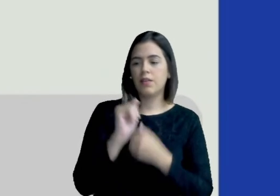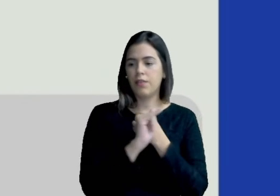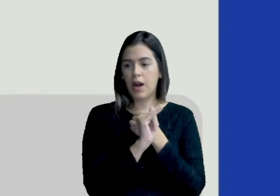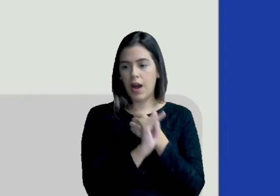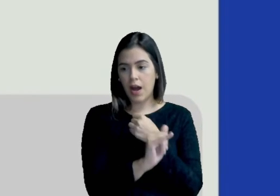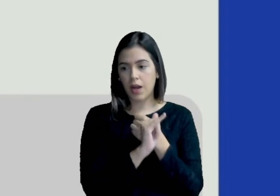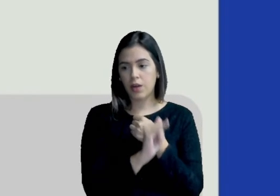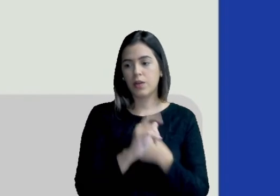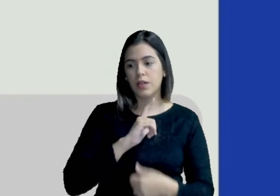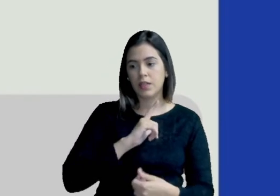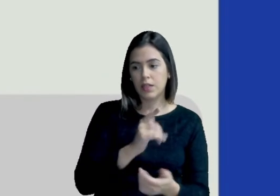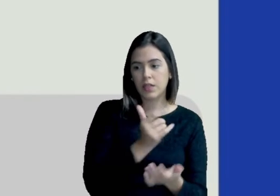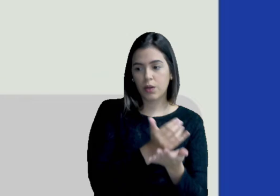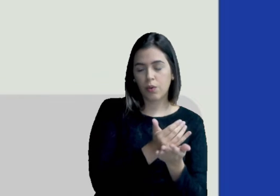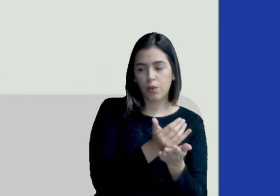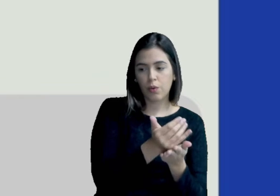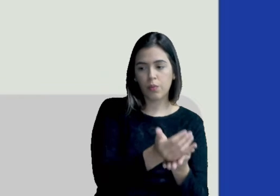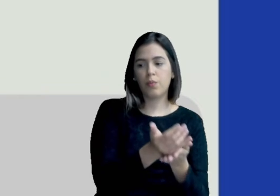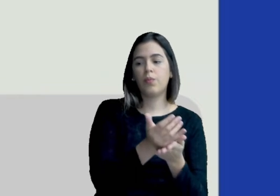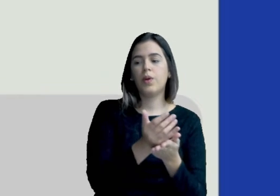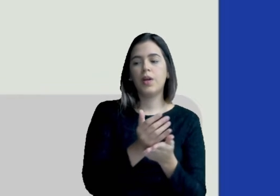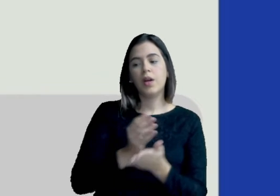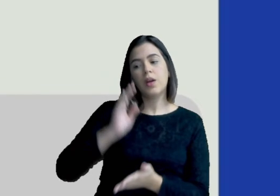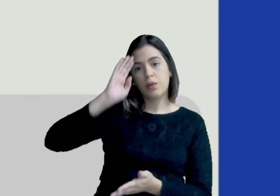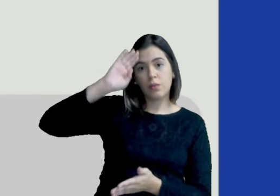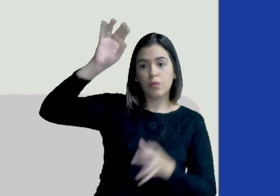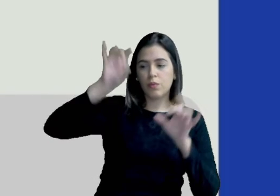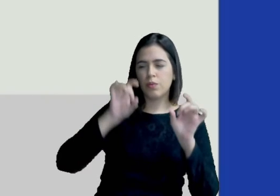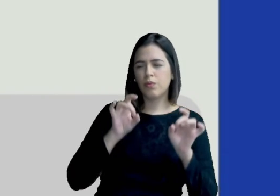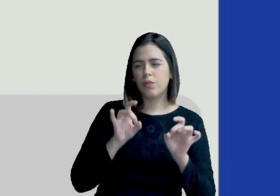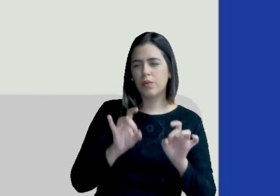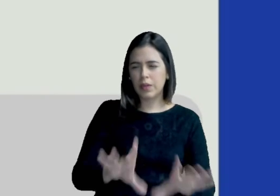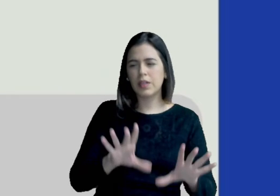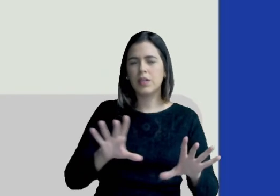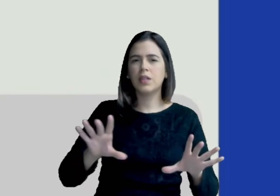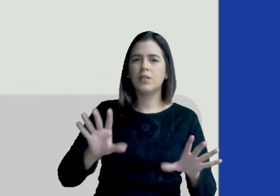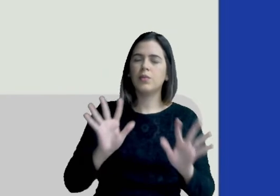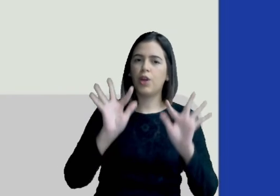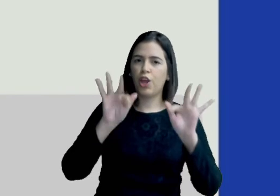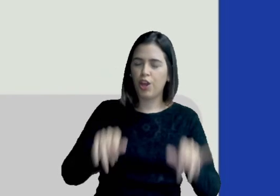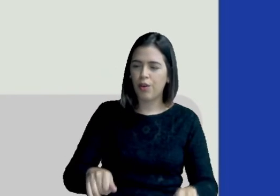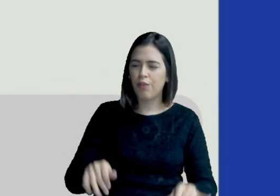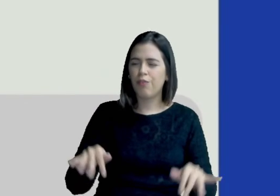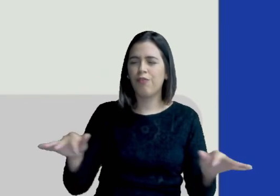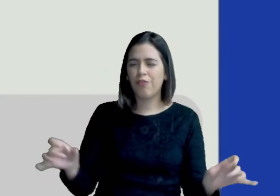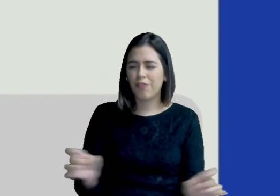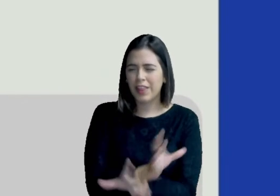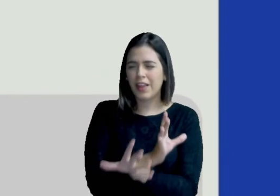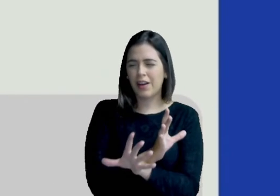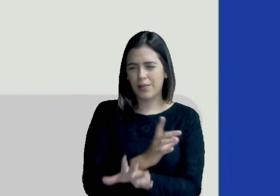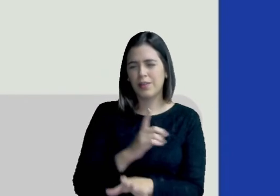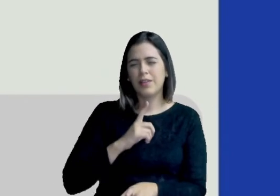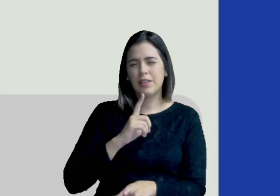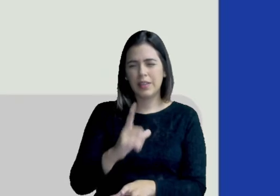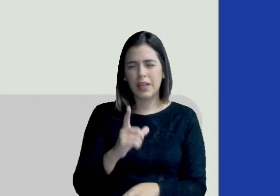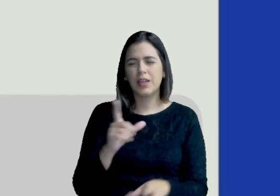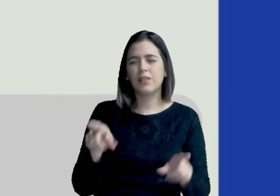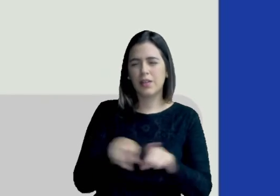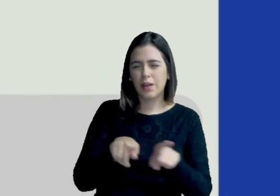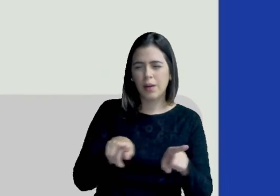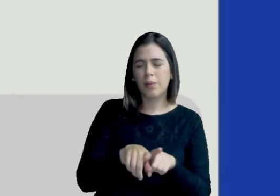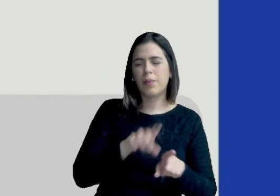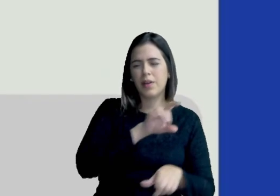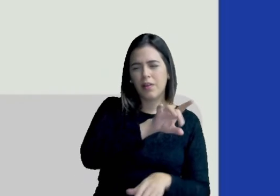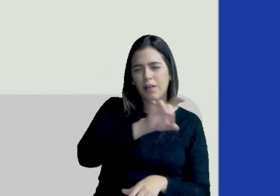a crônica deve ter um início, um nudo e um desenlace, tendo em conta os elementos